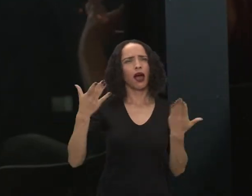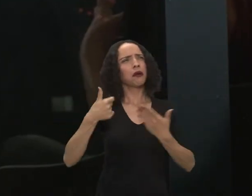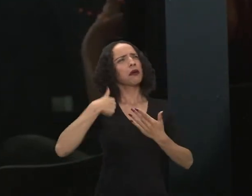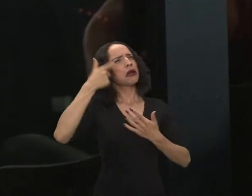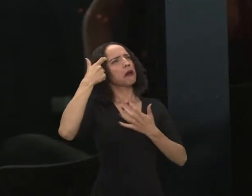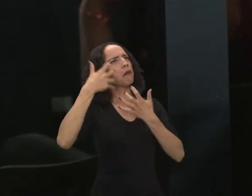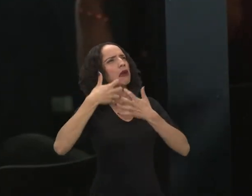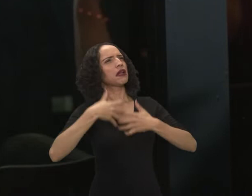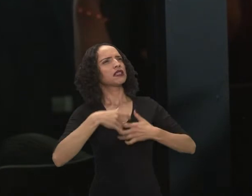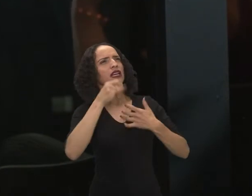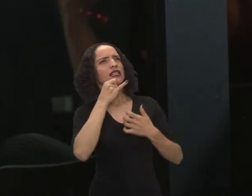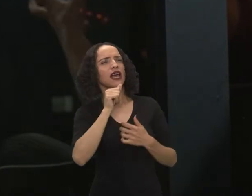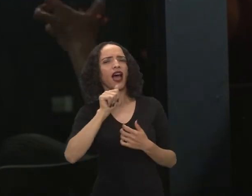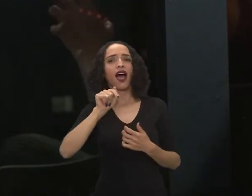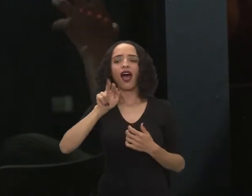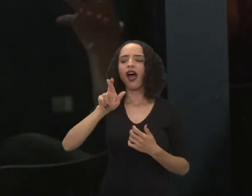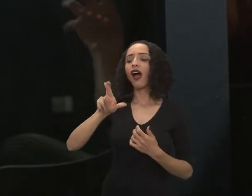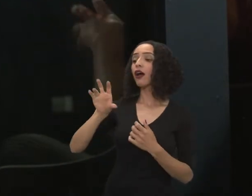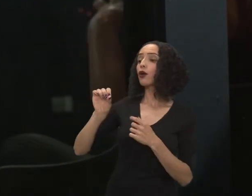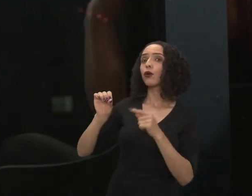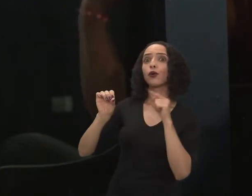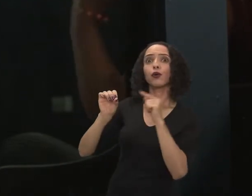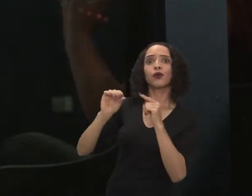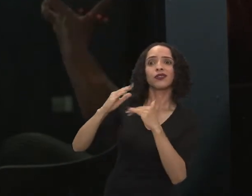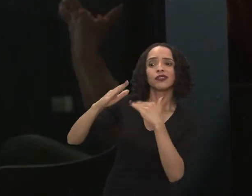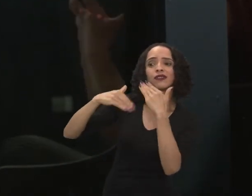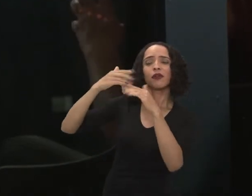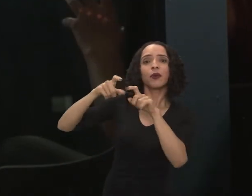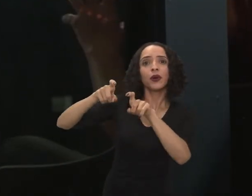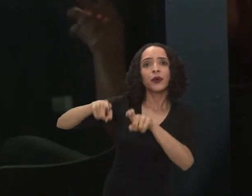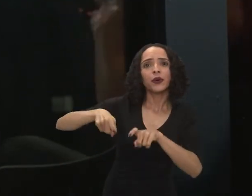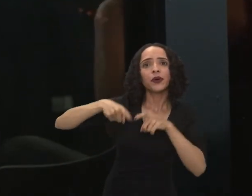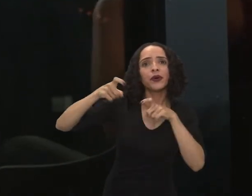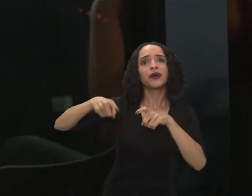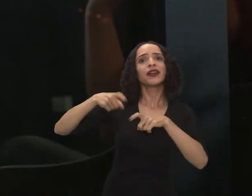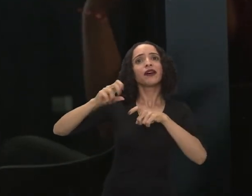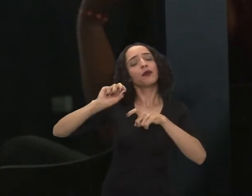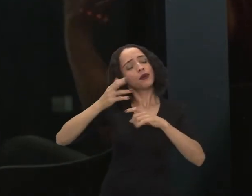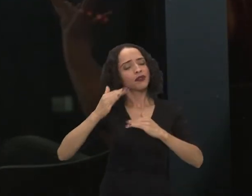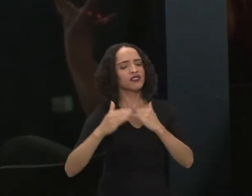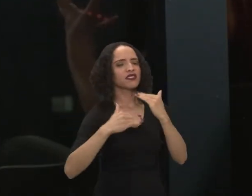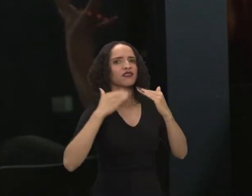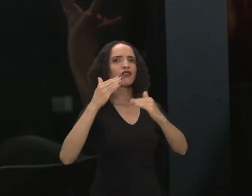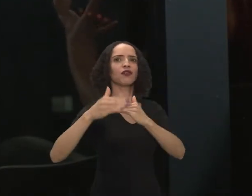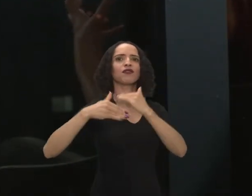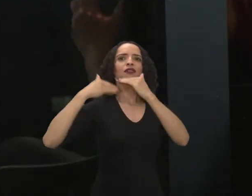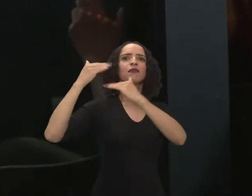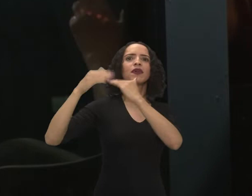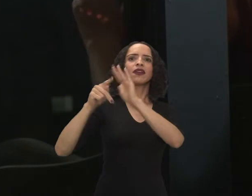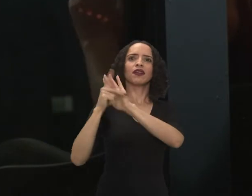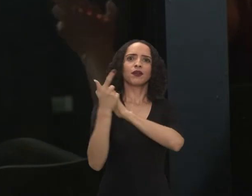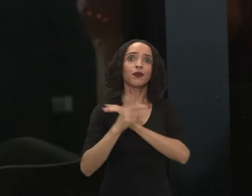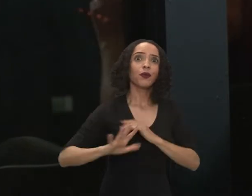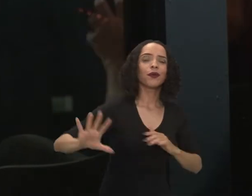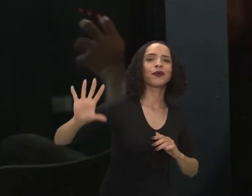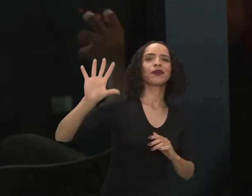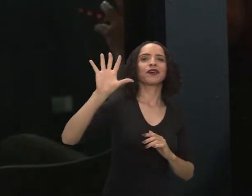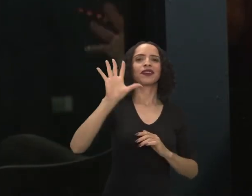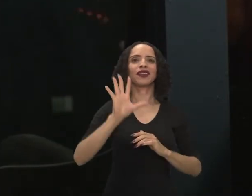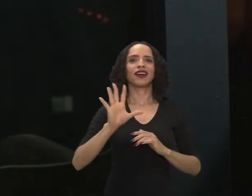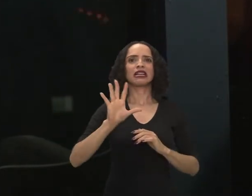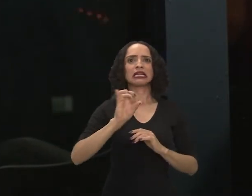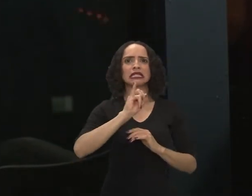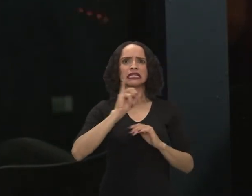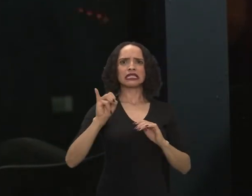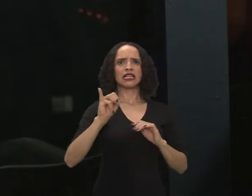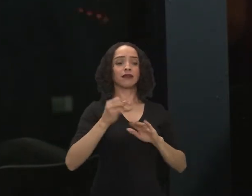pensar mais em agro, pensar em desenvolvimento rural, pensar em desenvolvimento do território, sem pensar